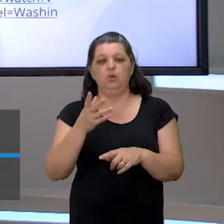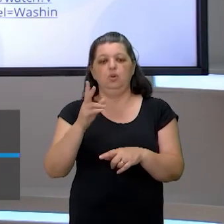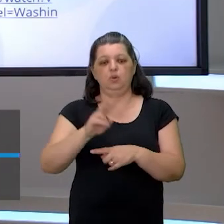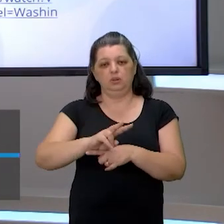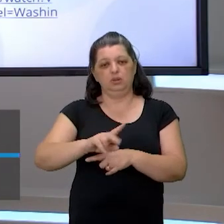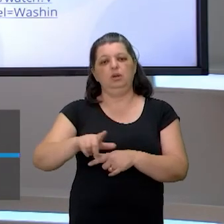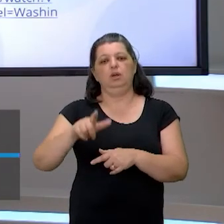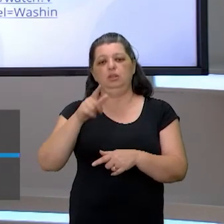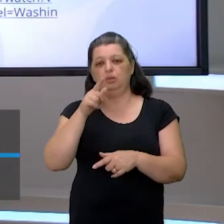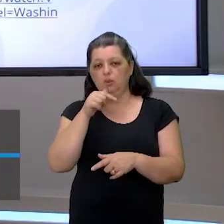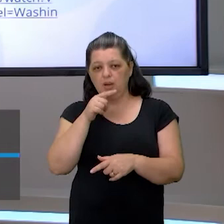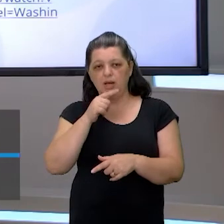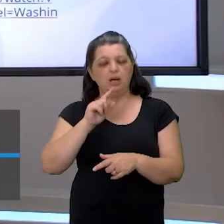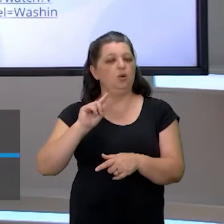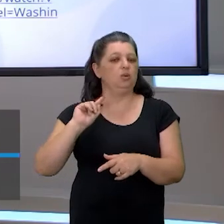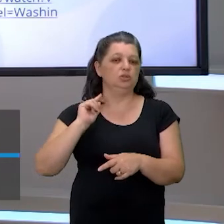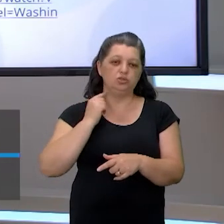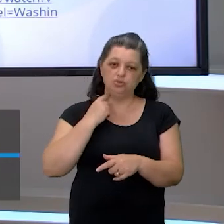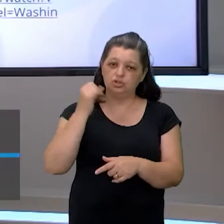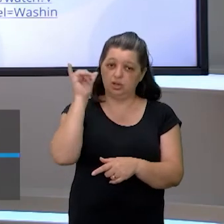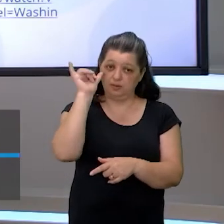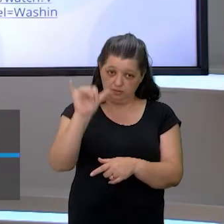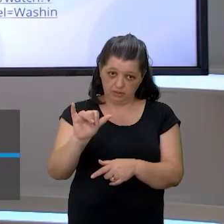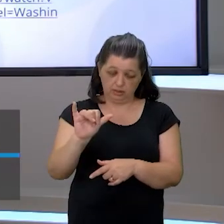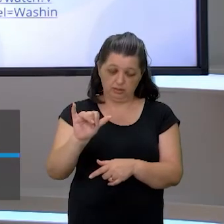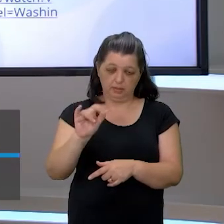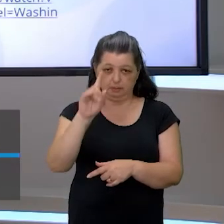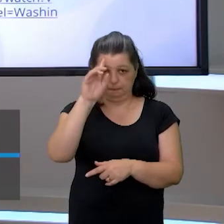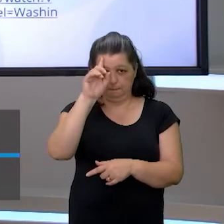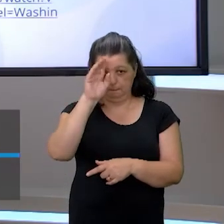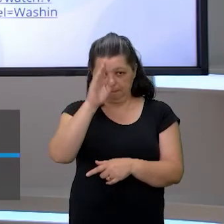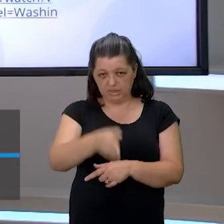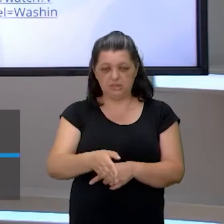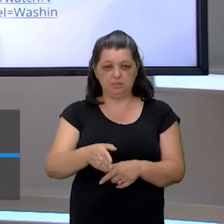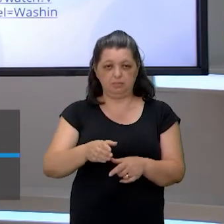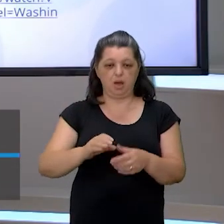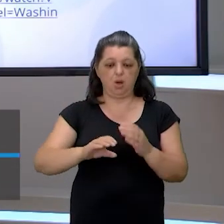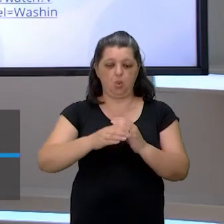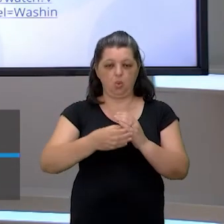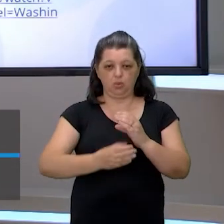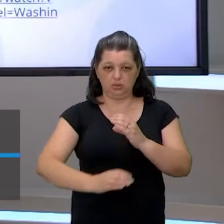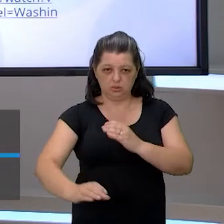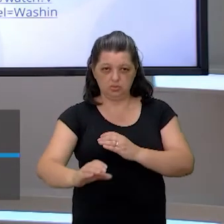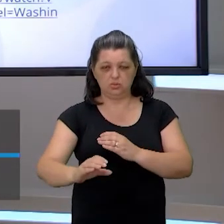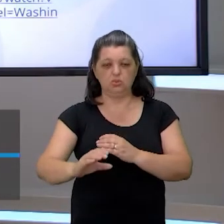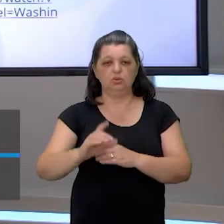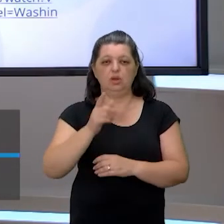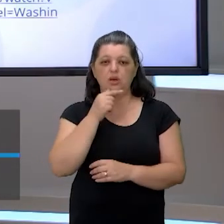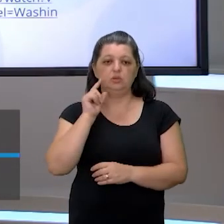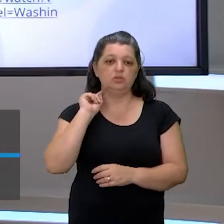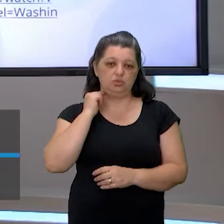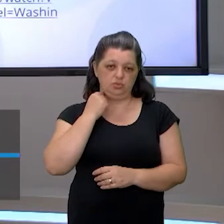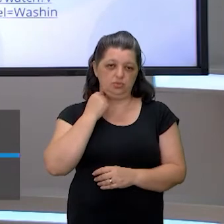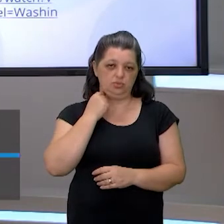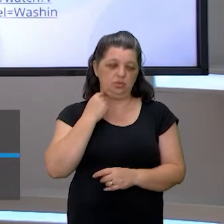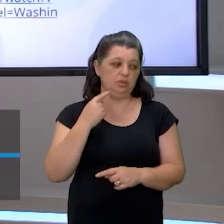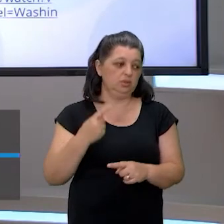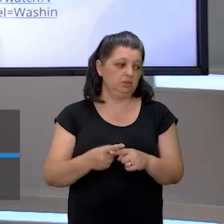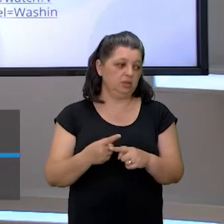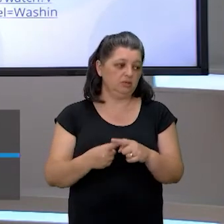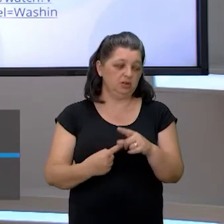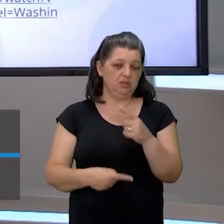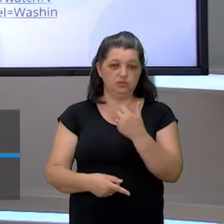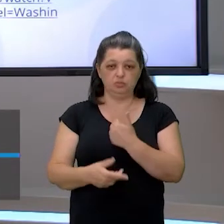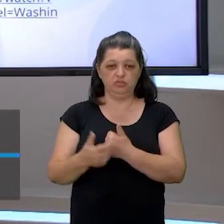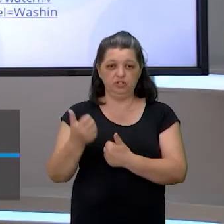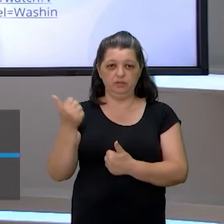poluir a água, principalmente com esgoto. E aí, como você falou mesmo, né, a questão aí da crise hídrica. E